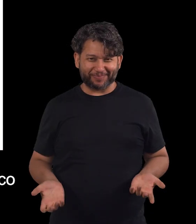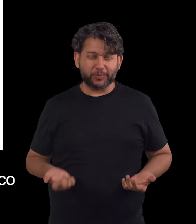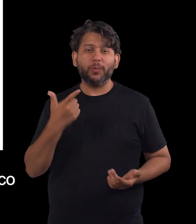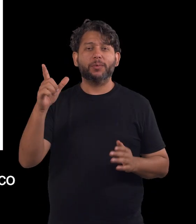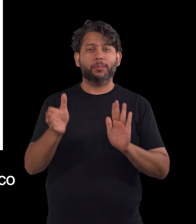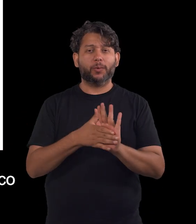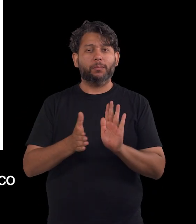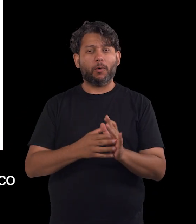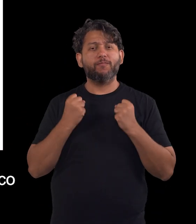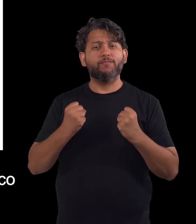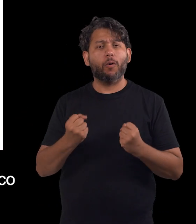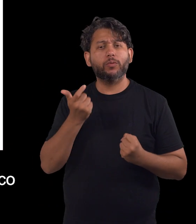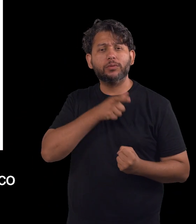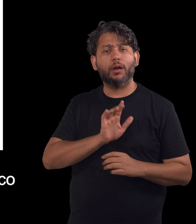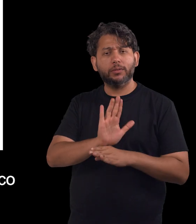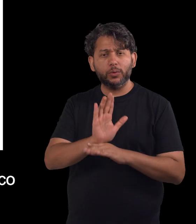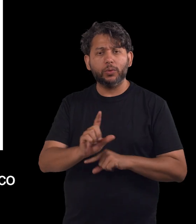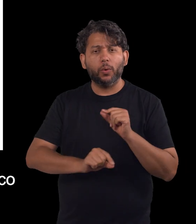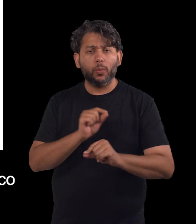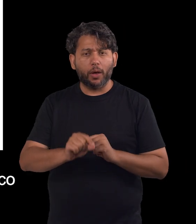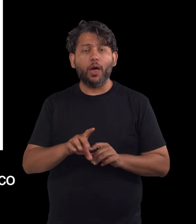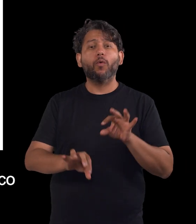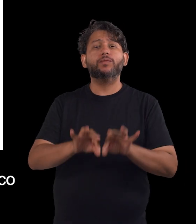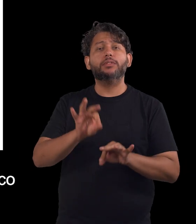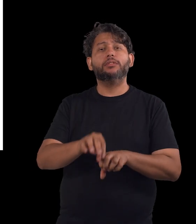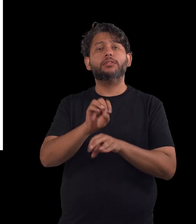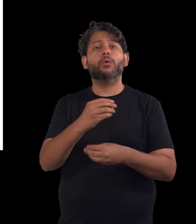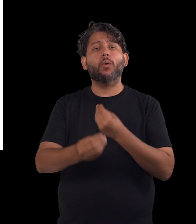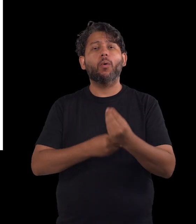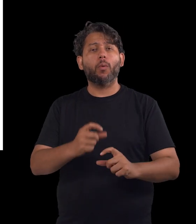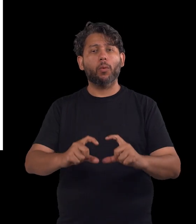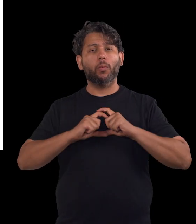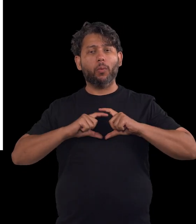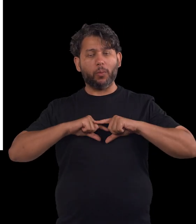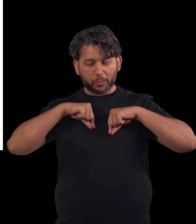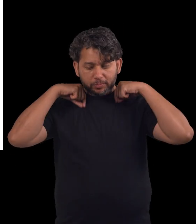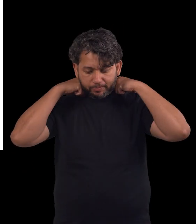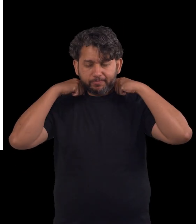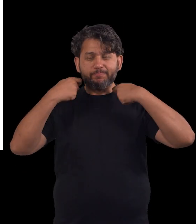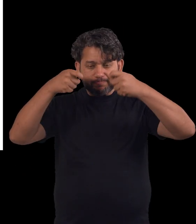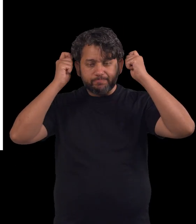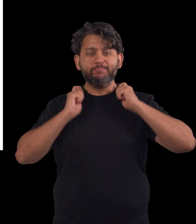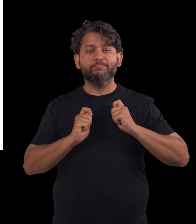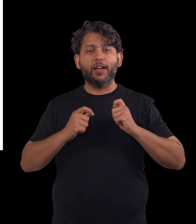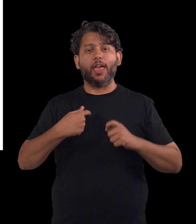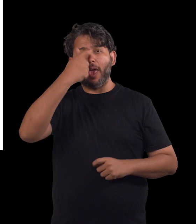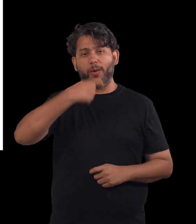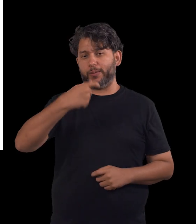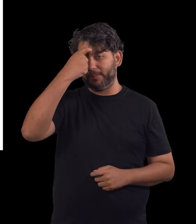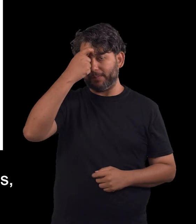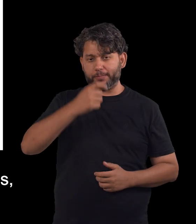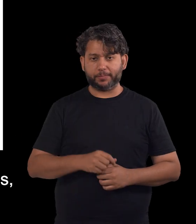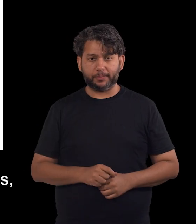Outra proposta de forte impacto simbólico é a oficina de medalhas, centrada na ideia do pequeno cidadão